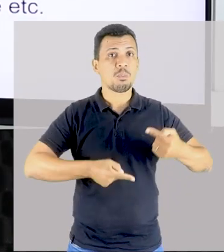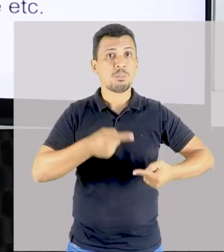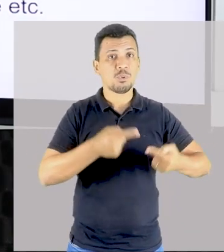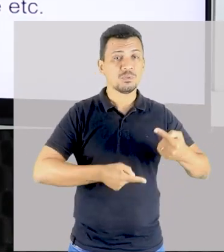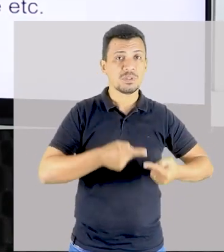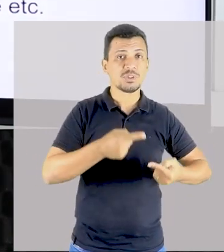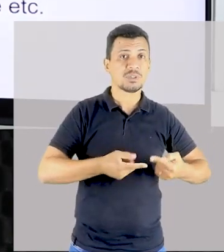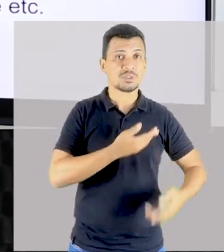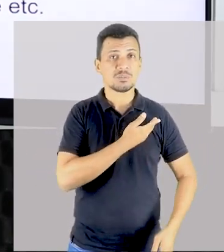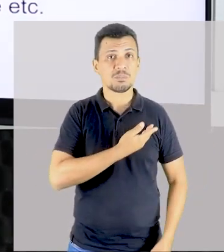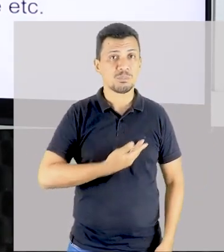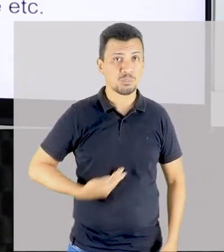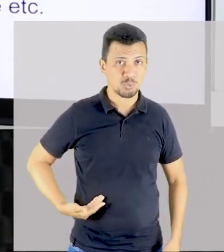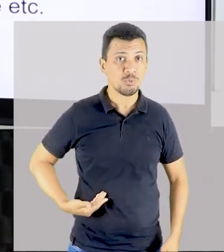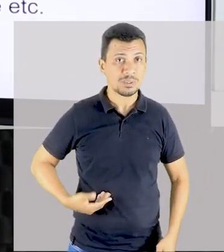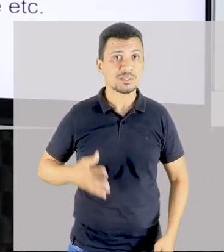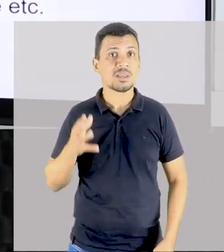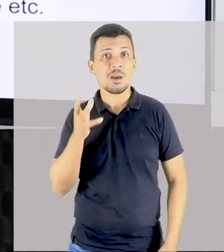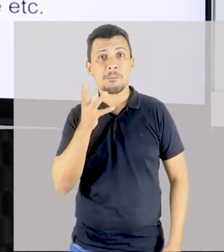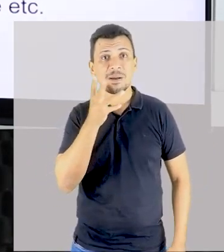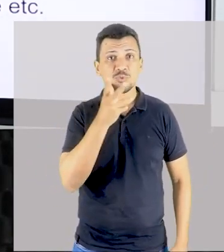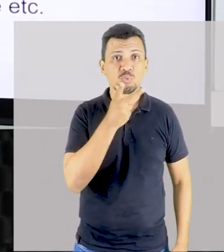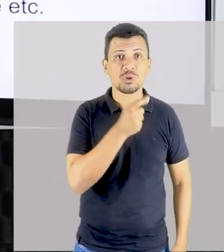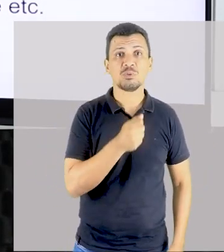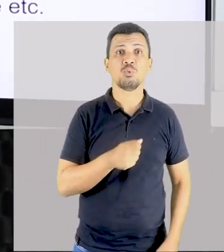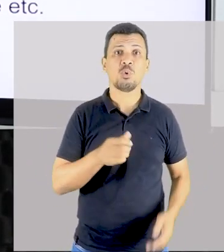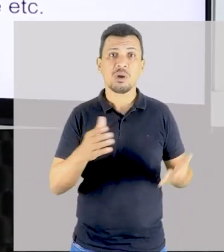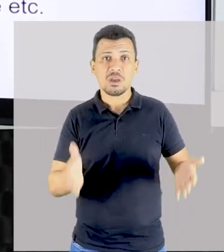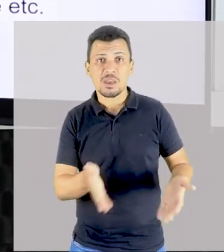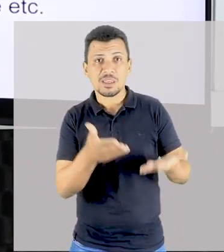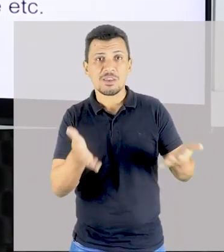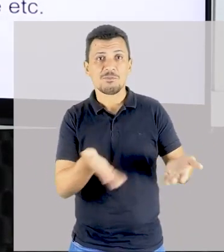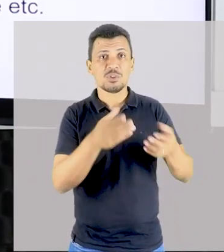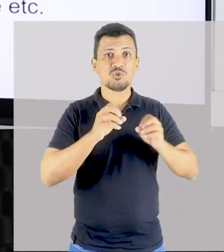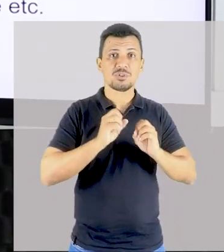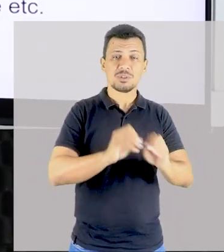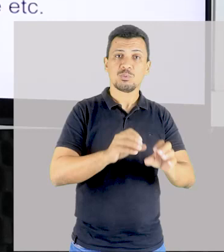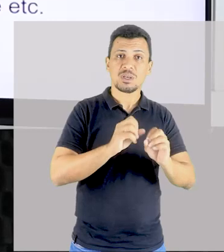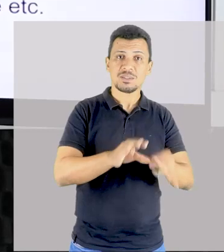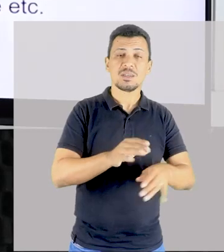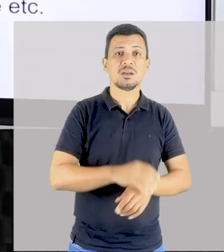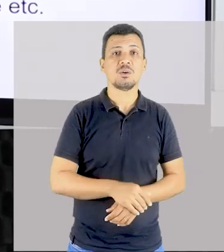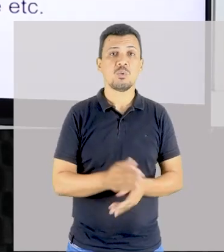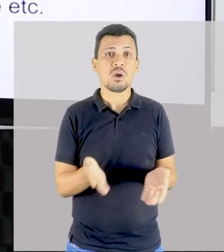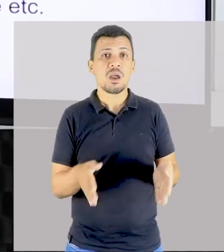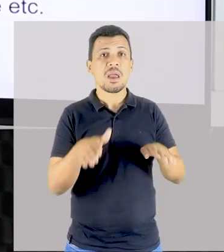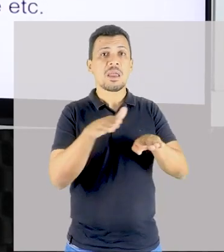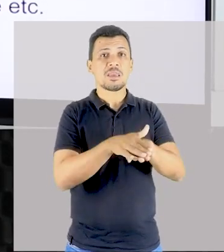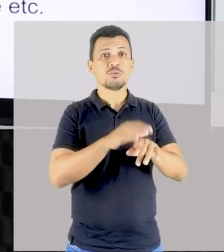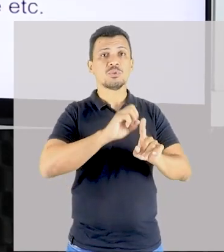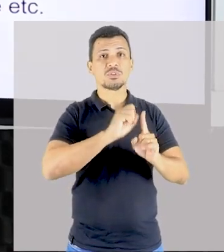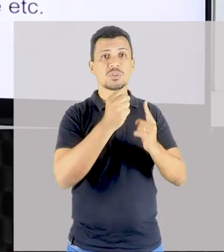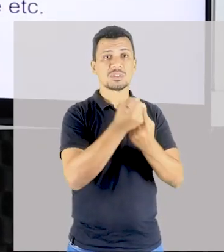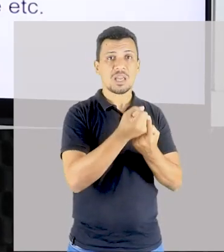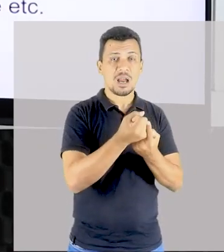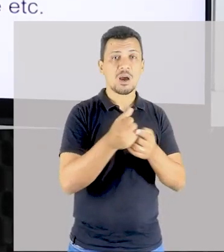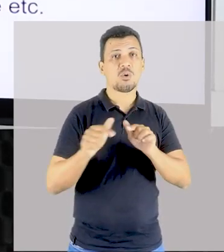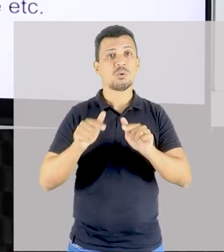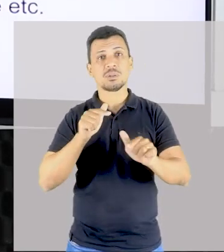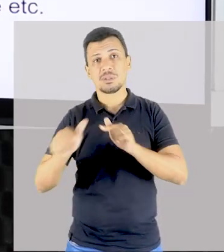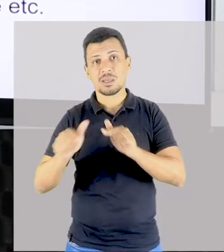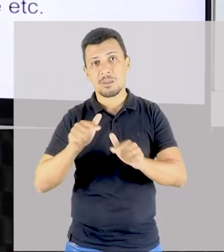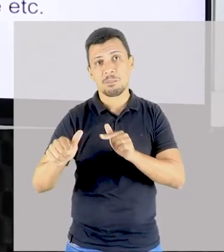duradouras políticas públicas que invistam em educação inclusão social geração de